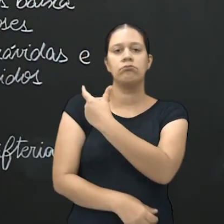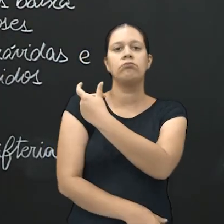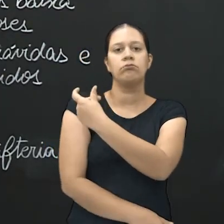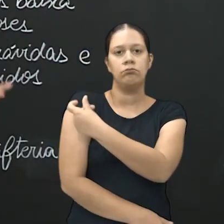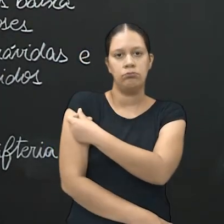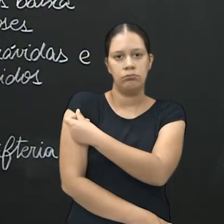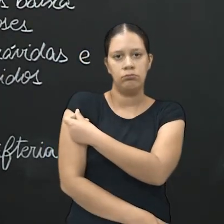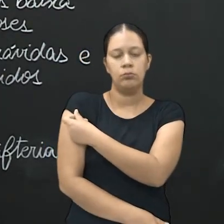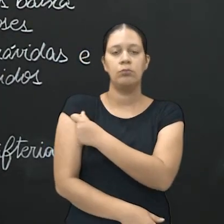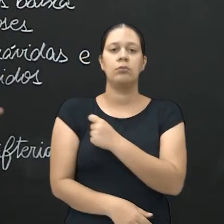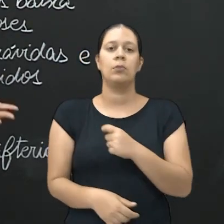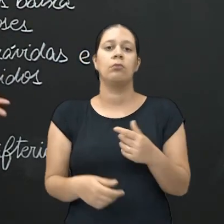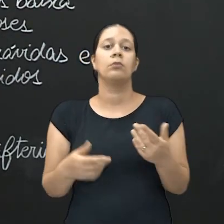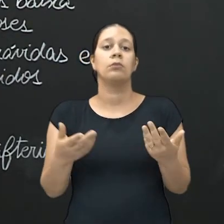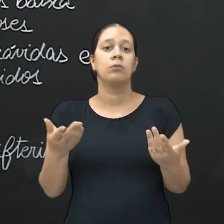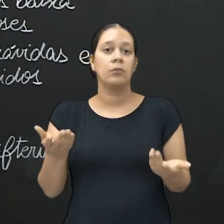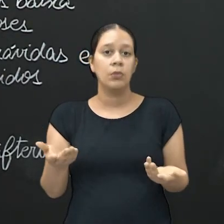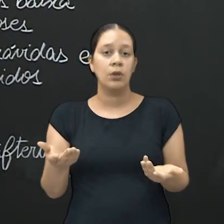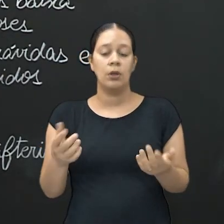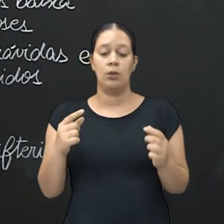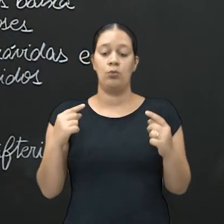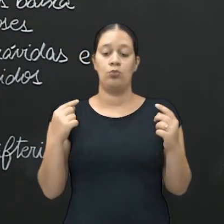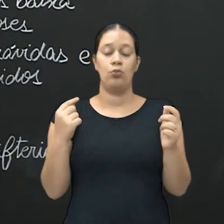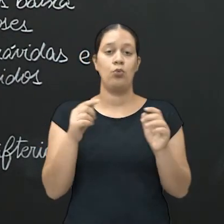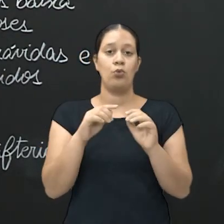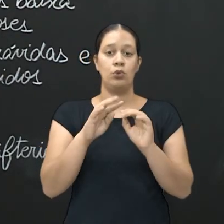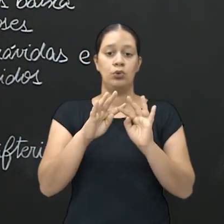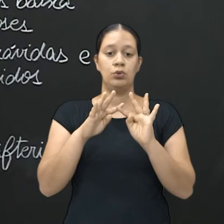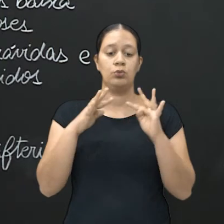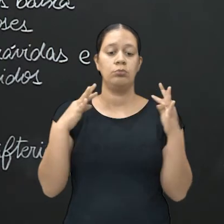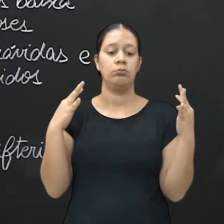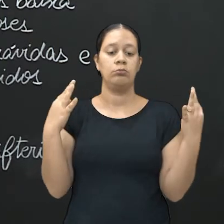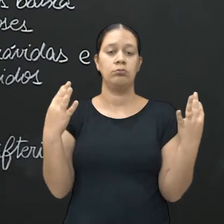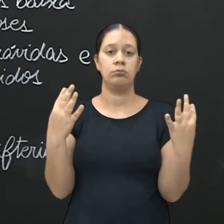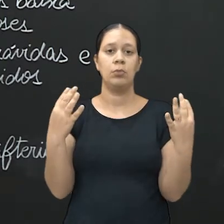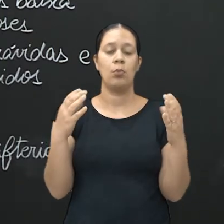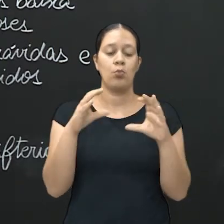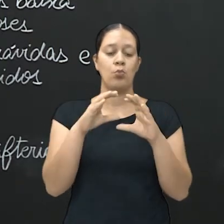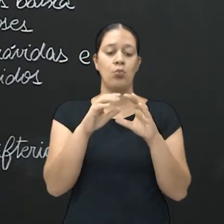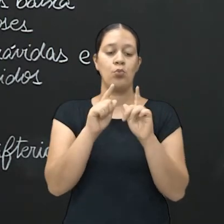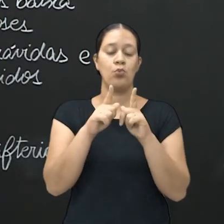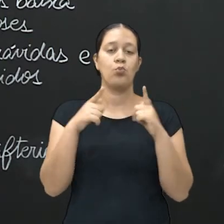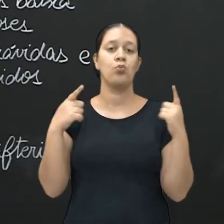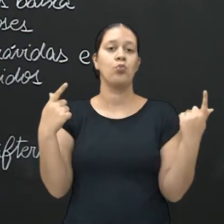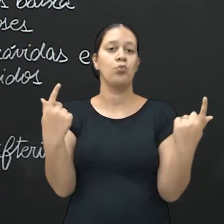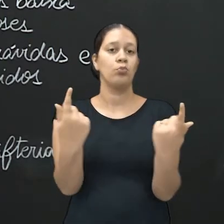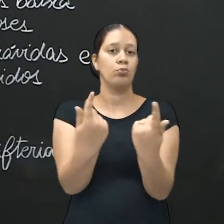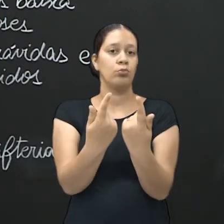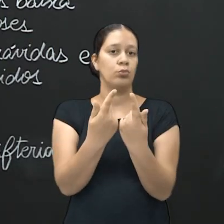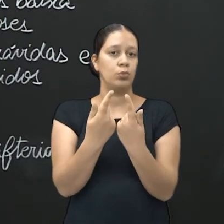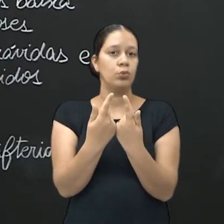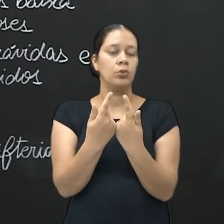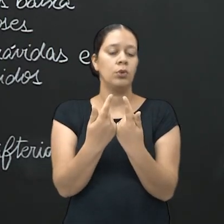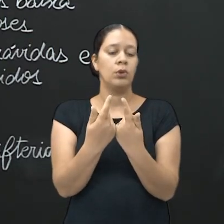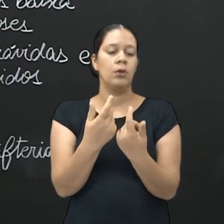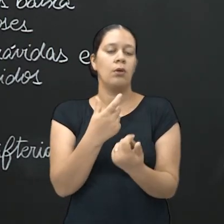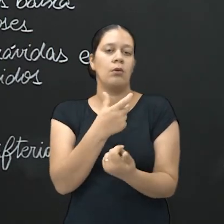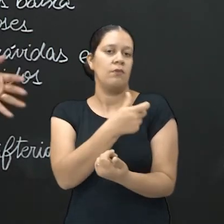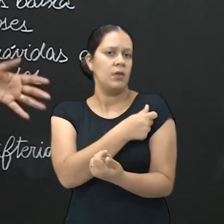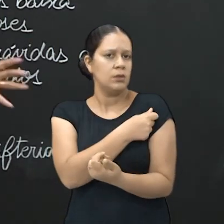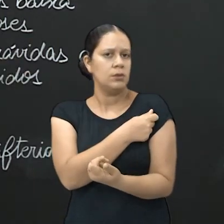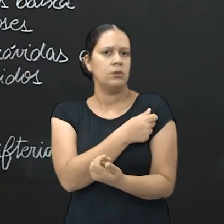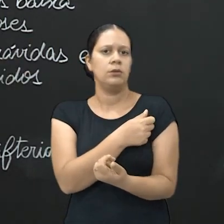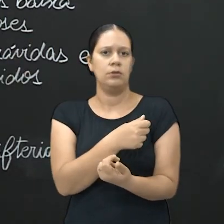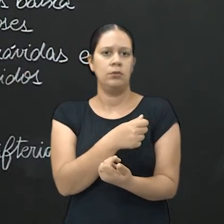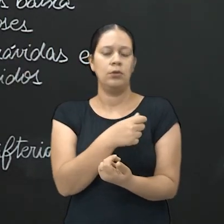vacina. Logo, nós estamos imunizados, correto? E aí está aqui você, que não tomou essa vacina. Sabe o que acontece?